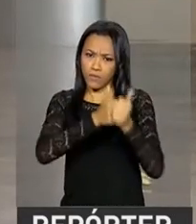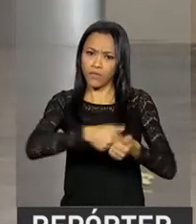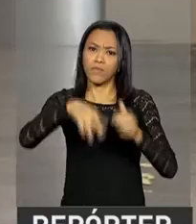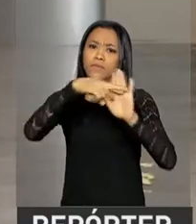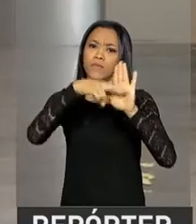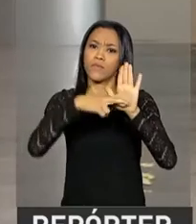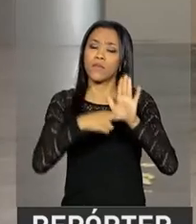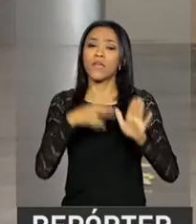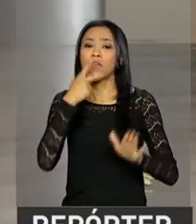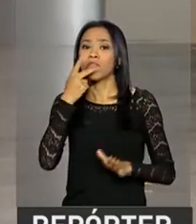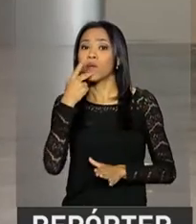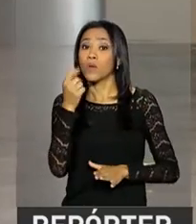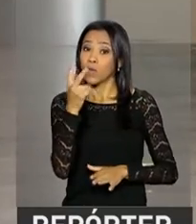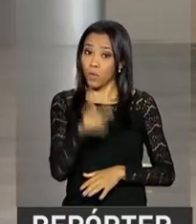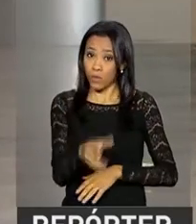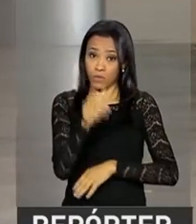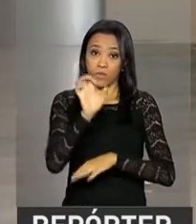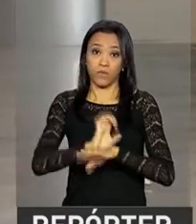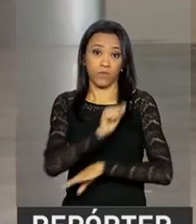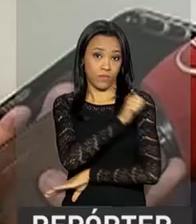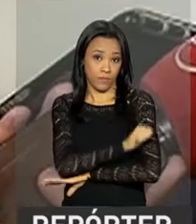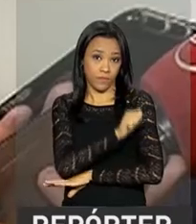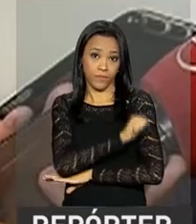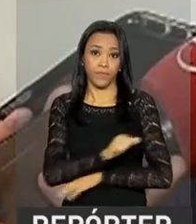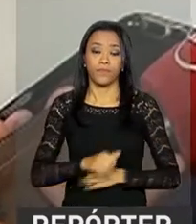citou o caso do rio como exemplo